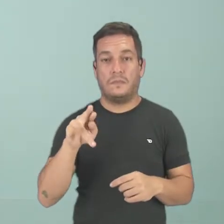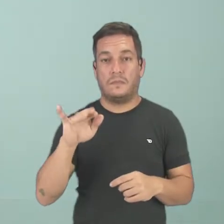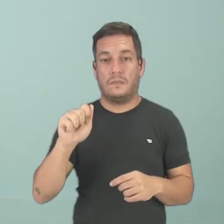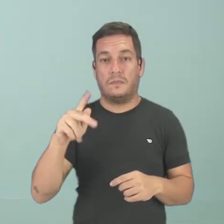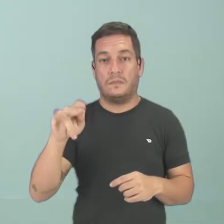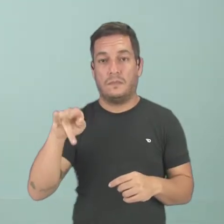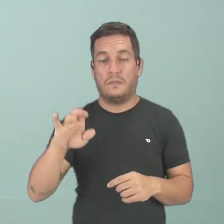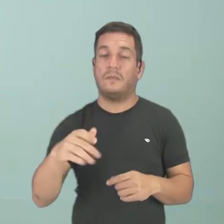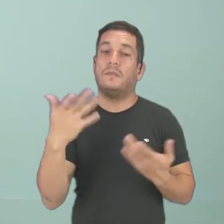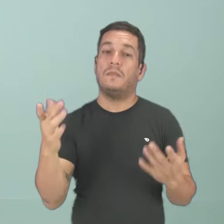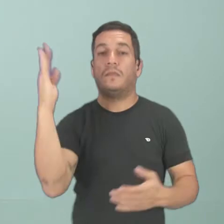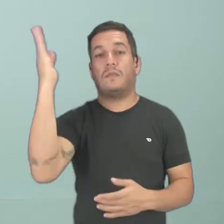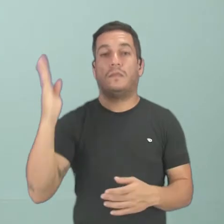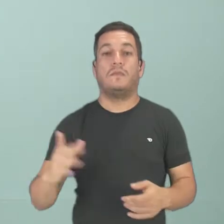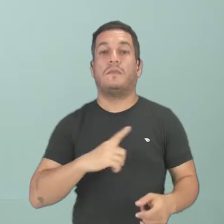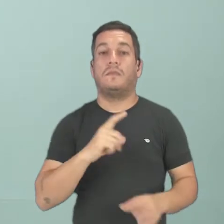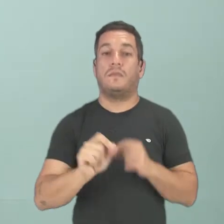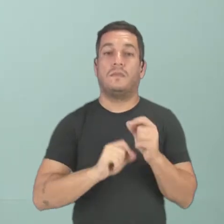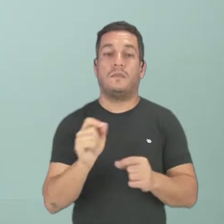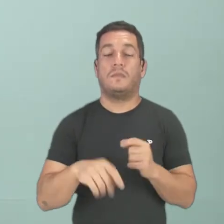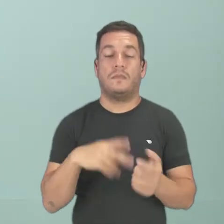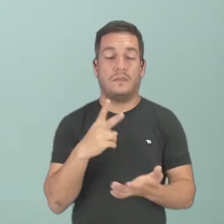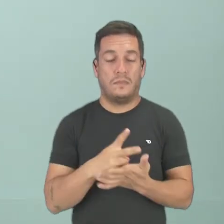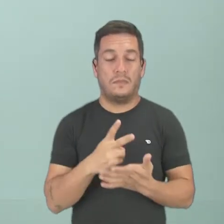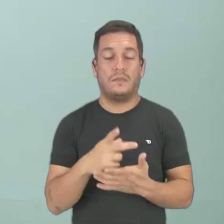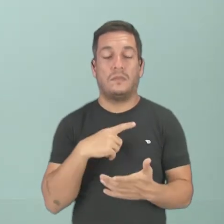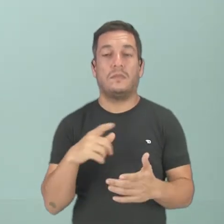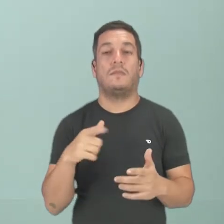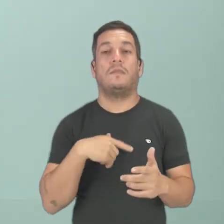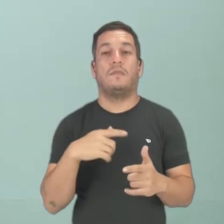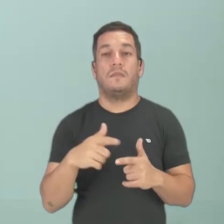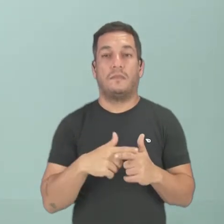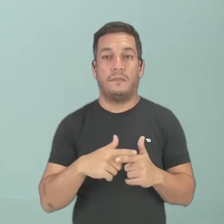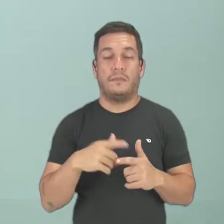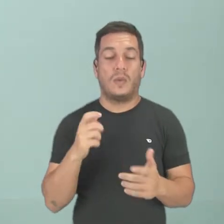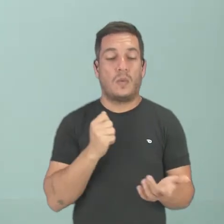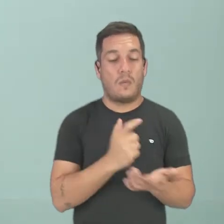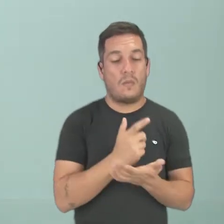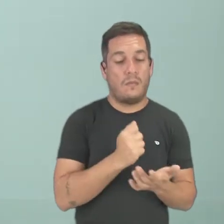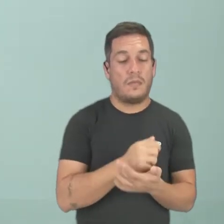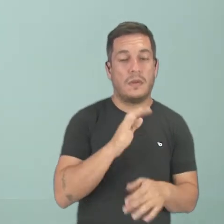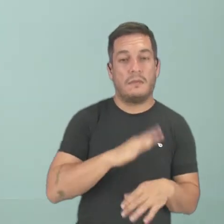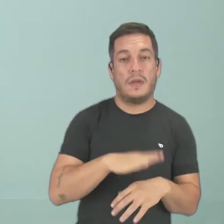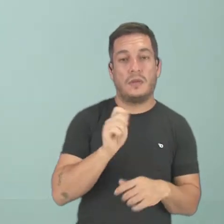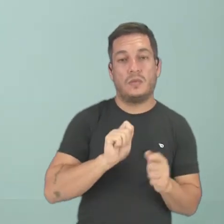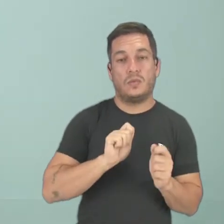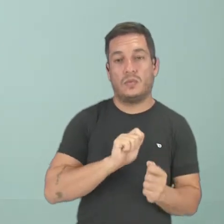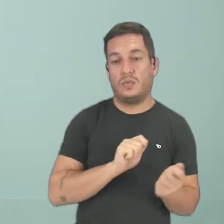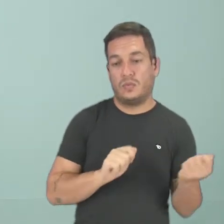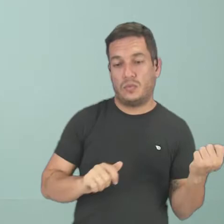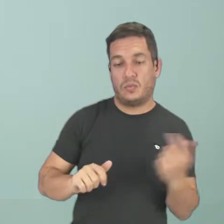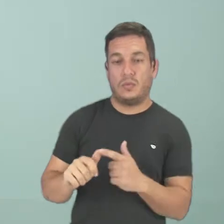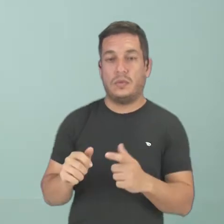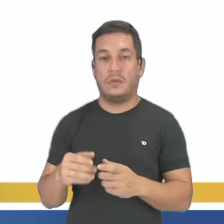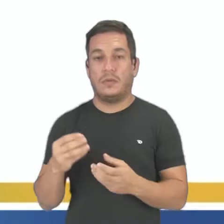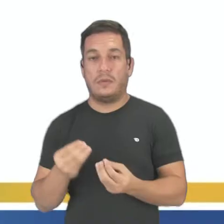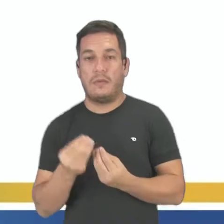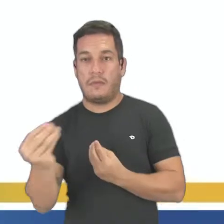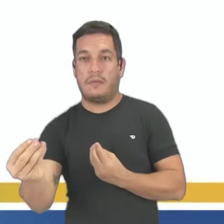um mercado sempre em déficit, porque ele comprava mais do que fornecia.